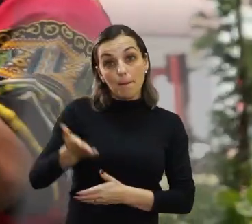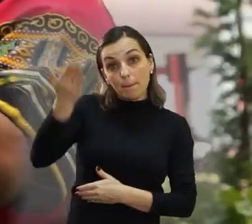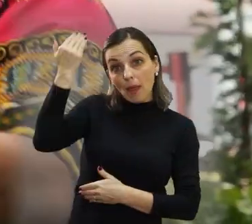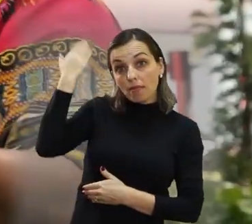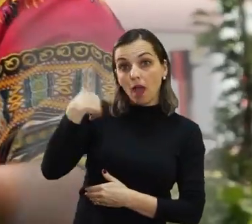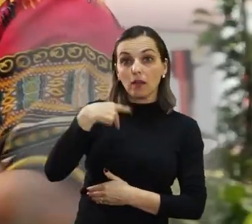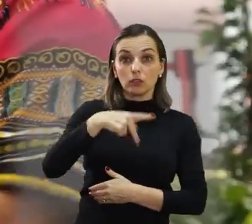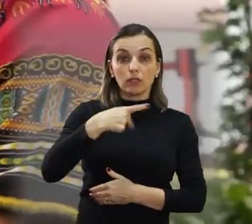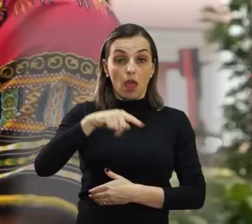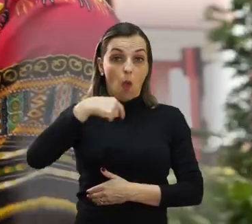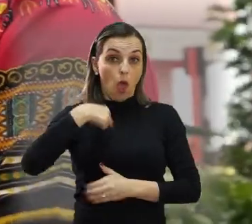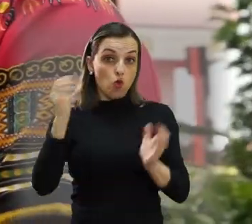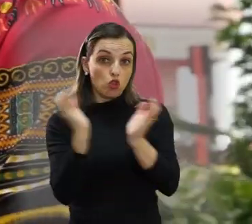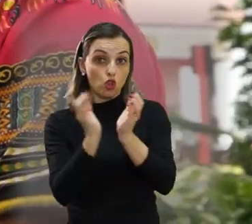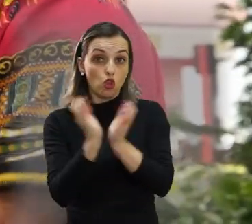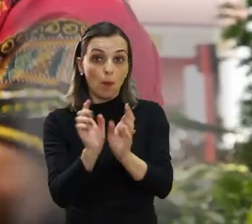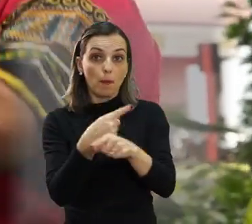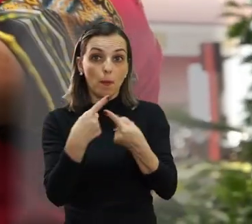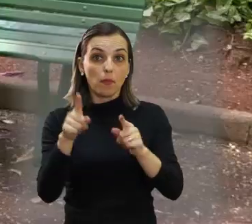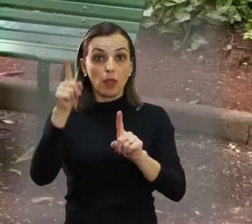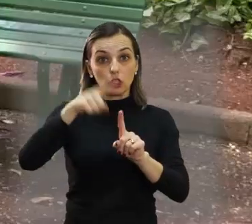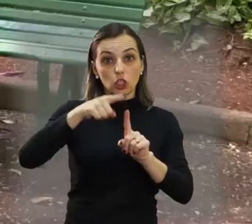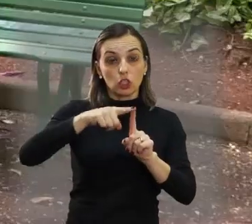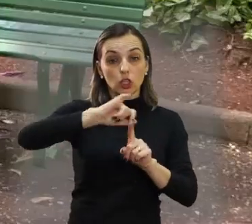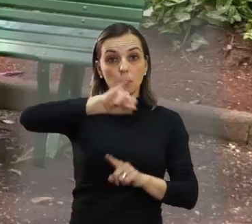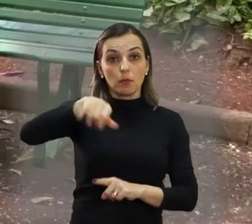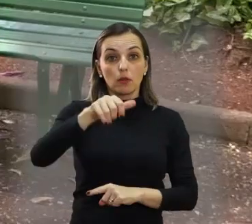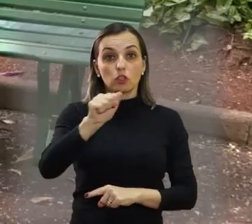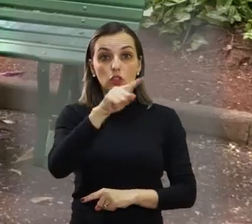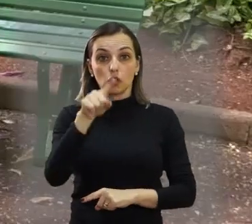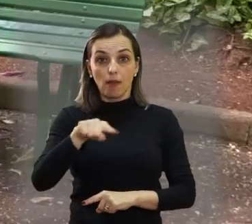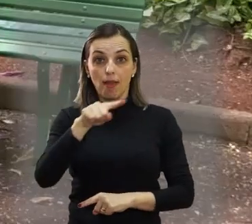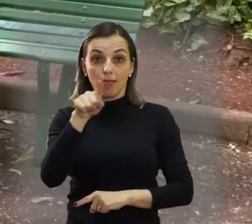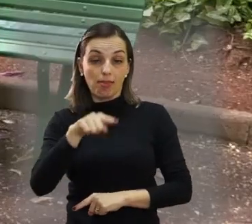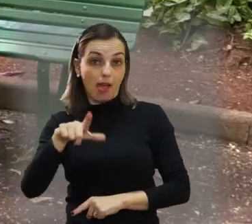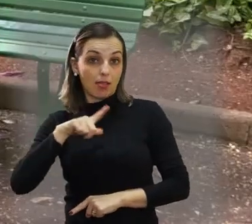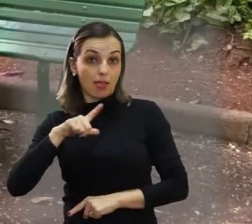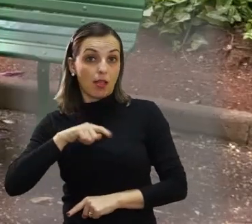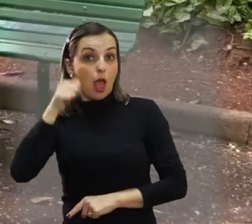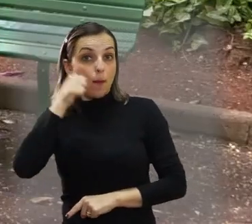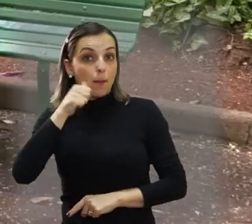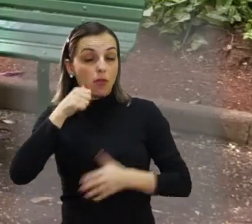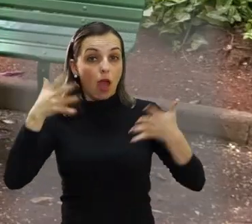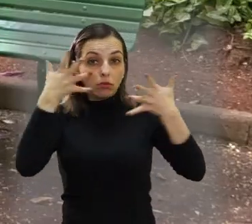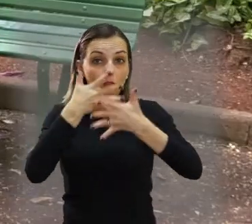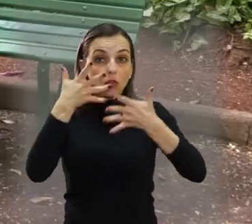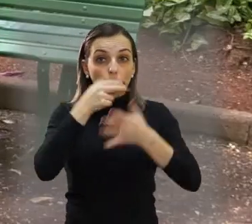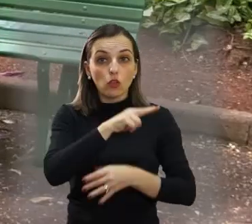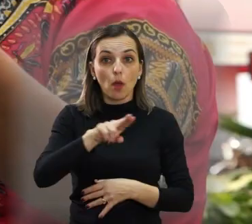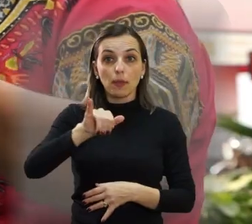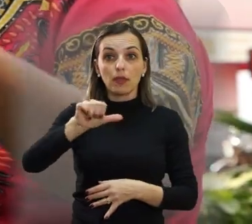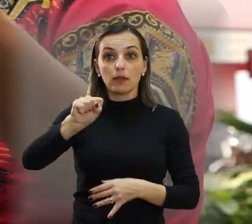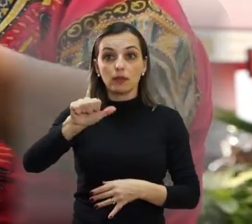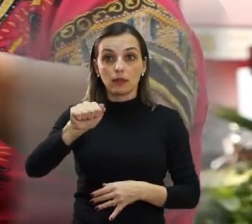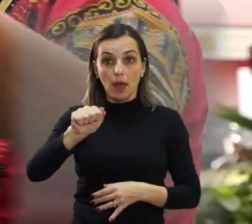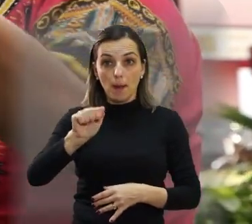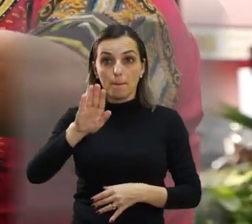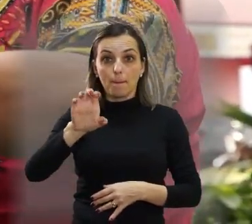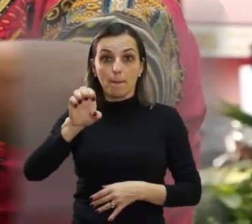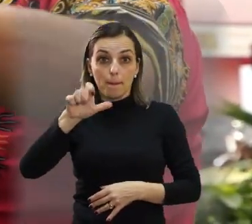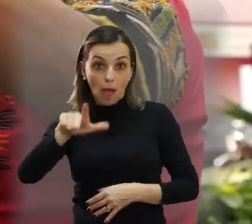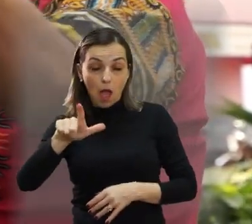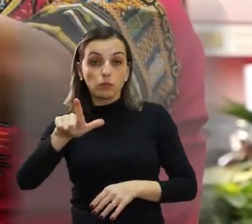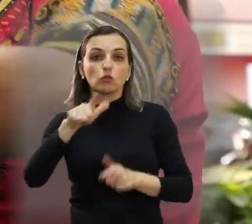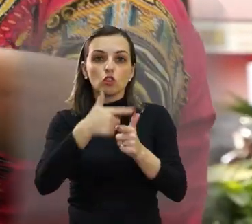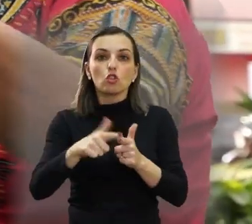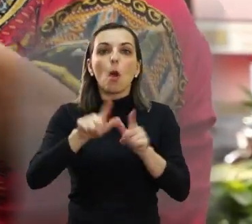cidade eu tive um grupo chamado Zulu Jazz, que a cantora era a Dona Isabel Souza, que é uma banda que falava também